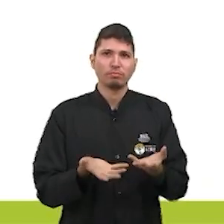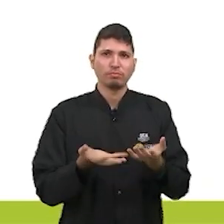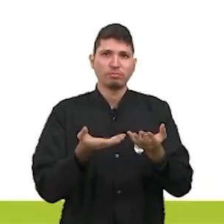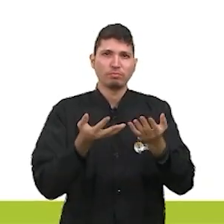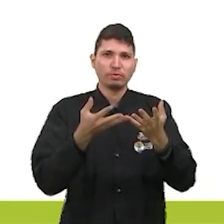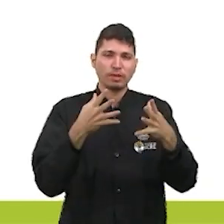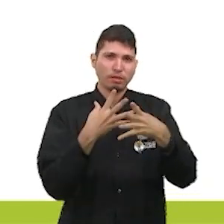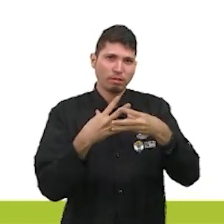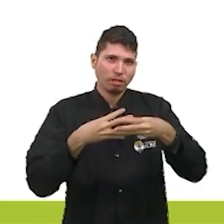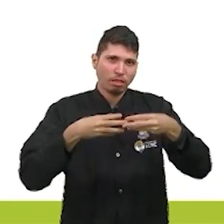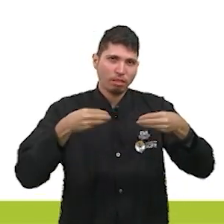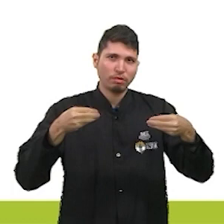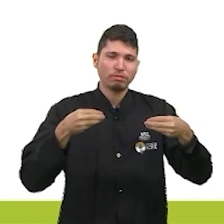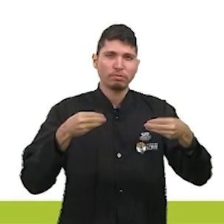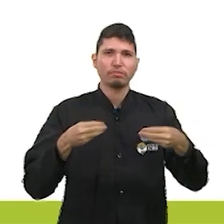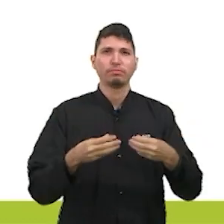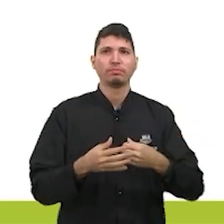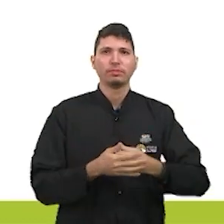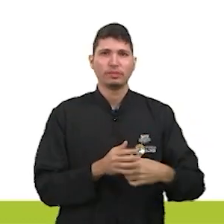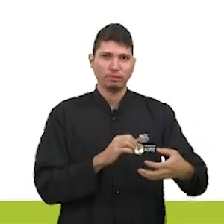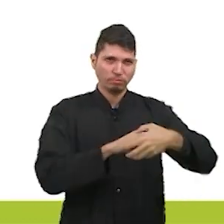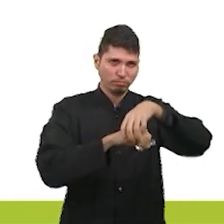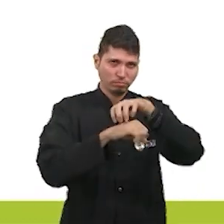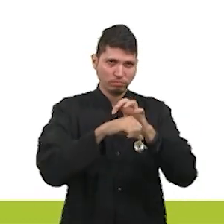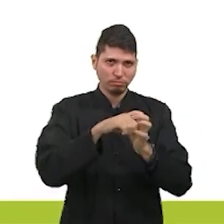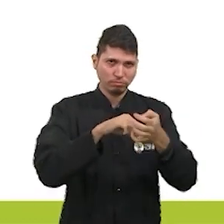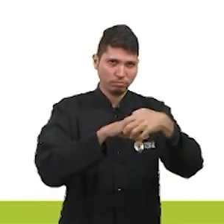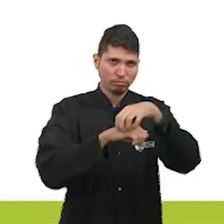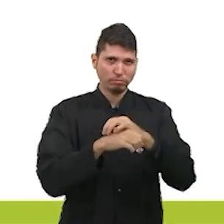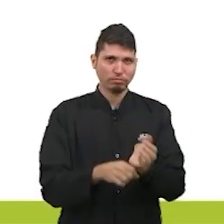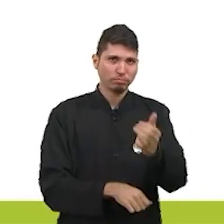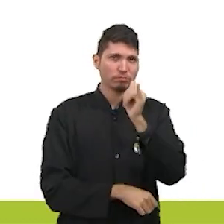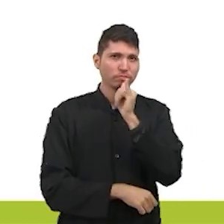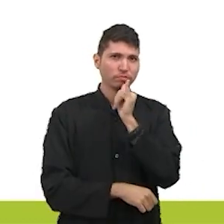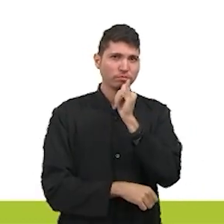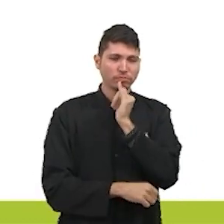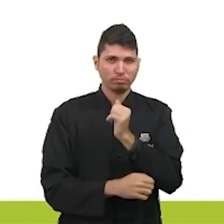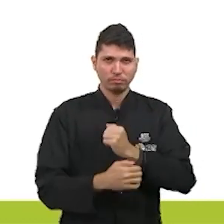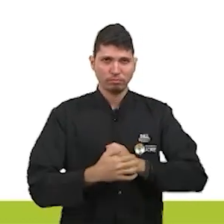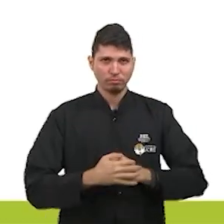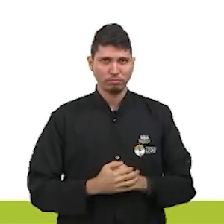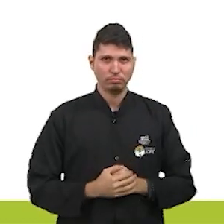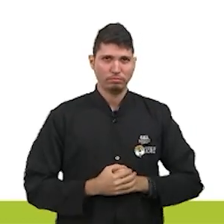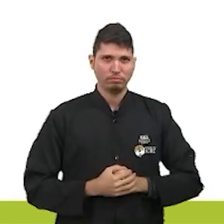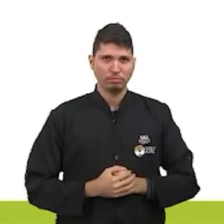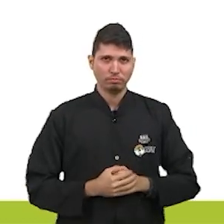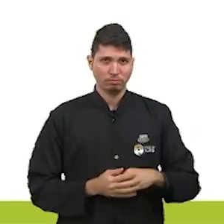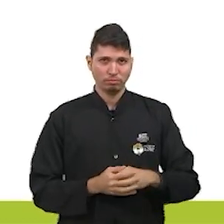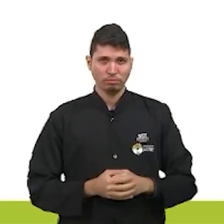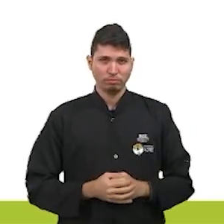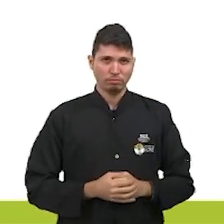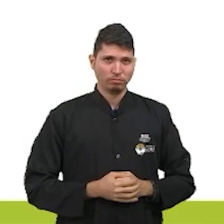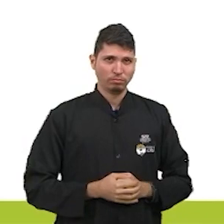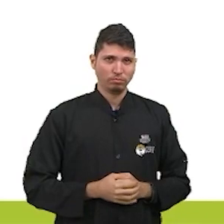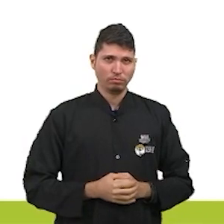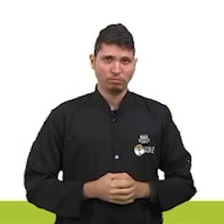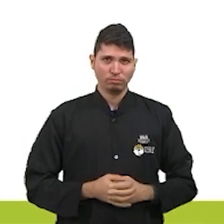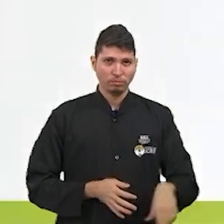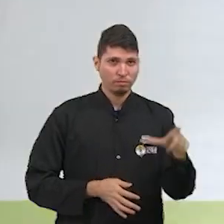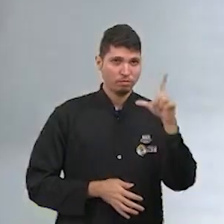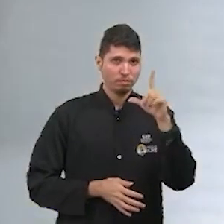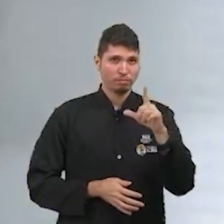a solubilidade das moléculas. Por exemplo, sabemos que